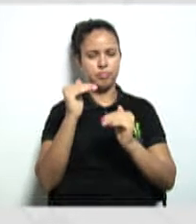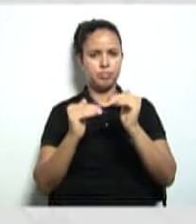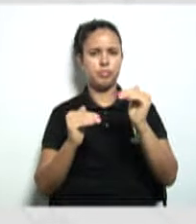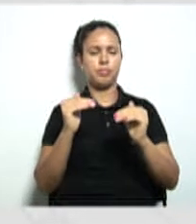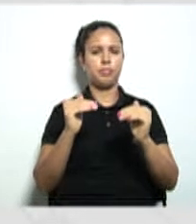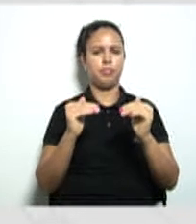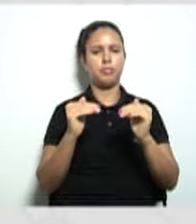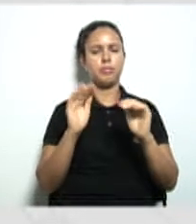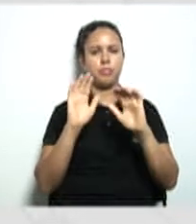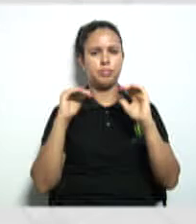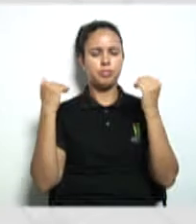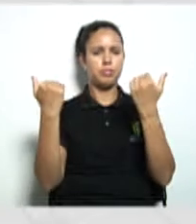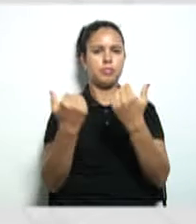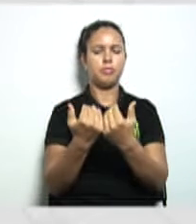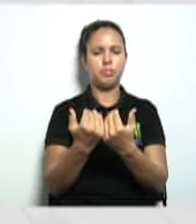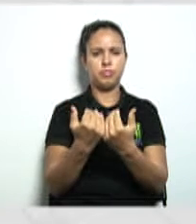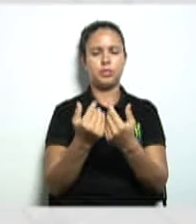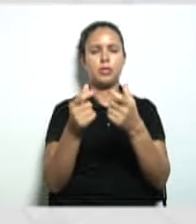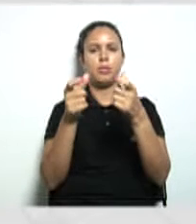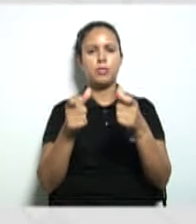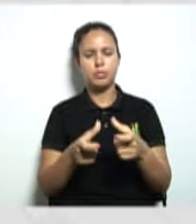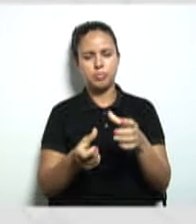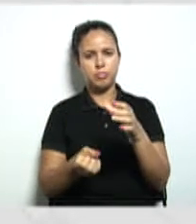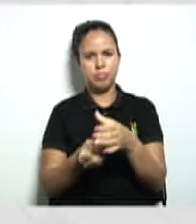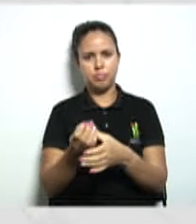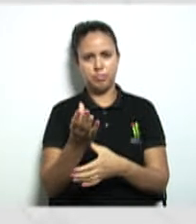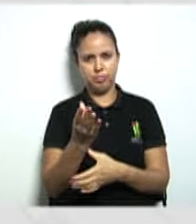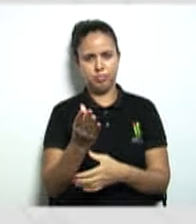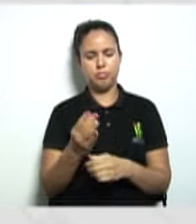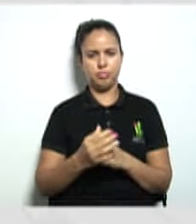sua comunidade. Aonde ela foi criada?